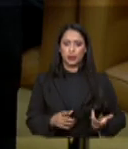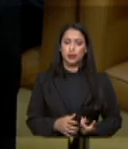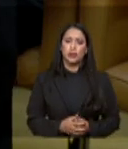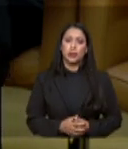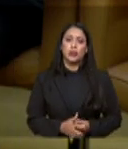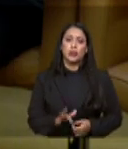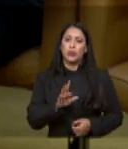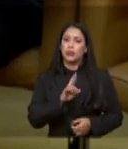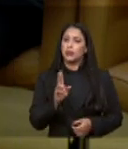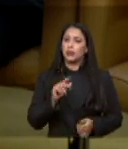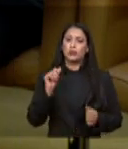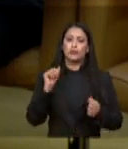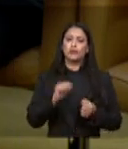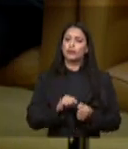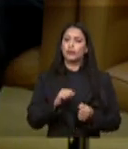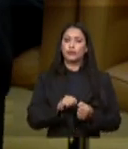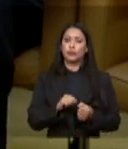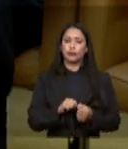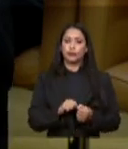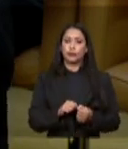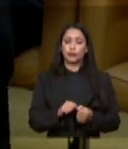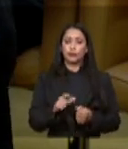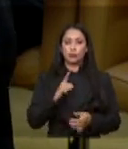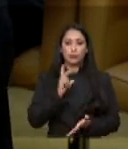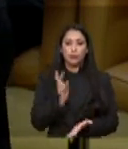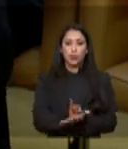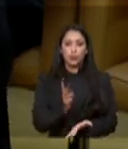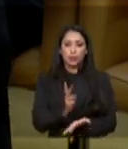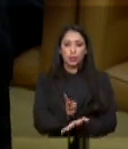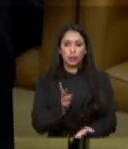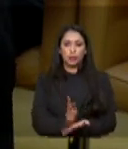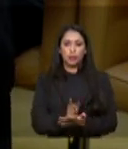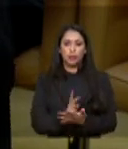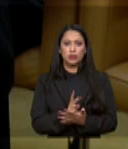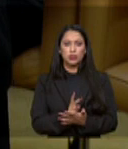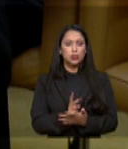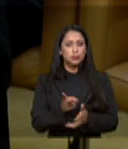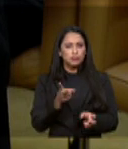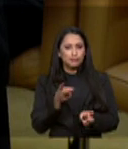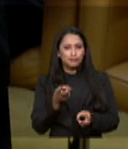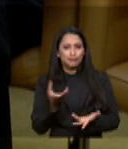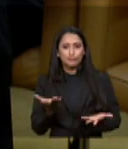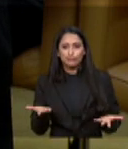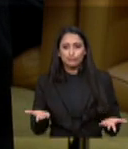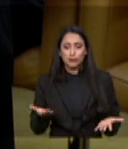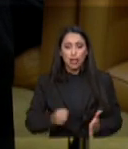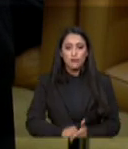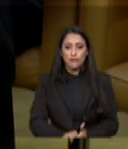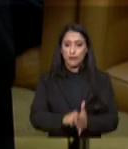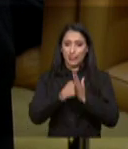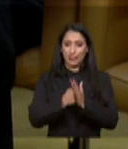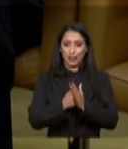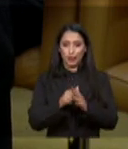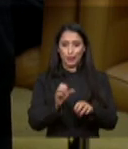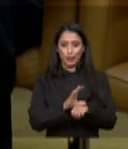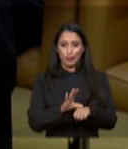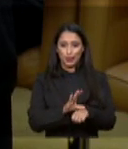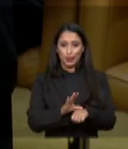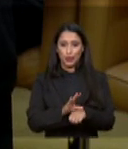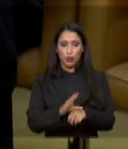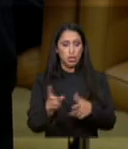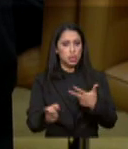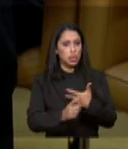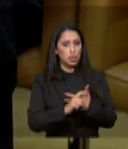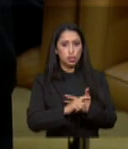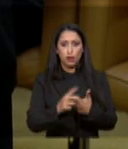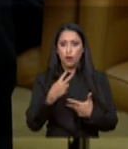O não fazer ou fazer em contra a preservação, como se tem visto, é vedado constitucionalmente. O Executivo